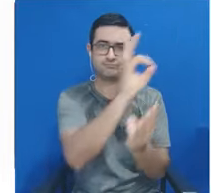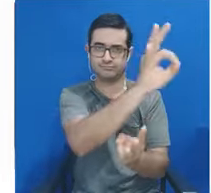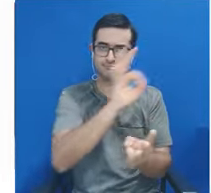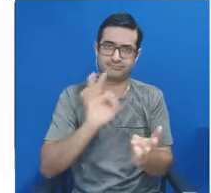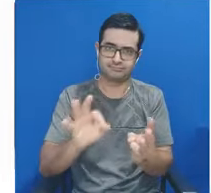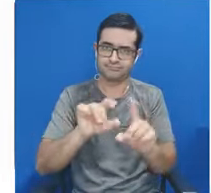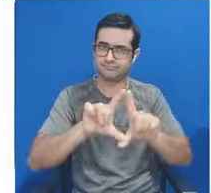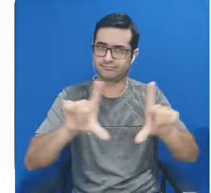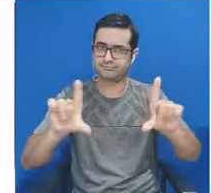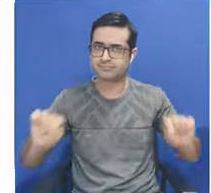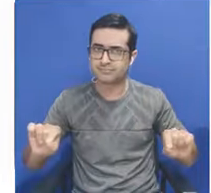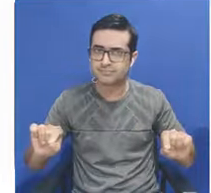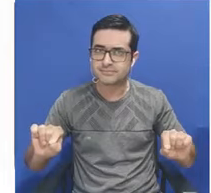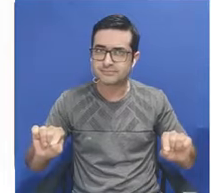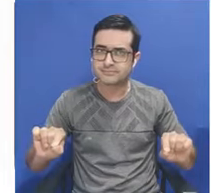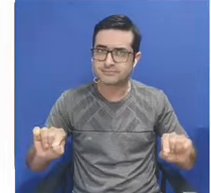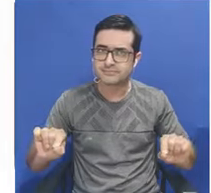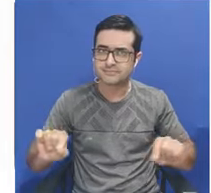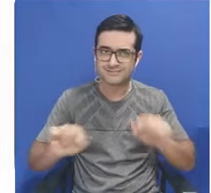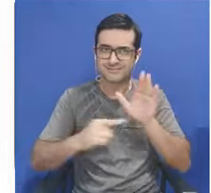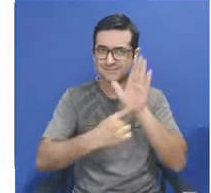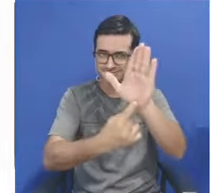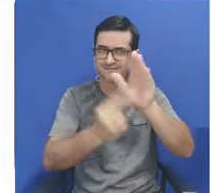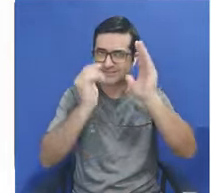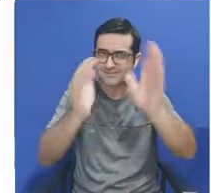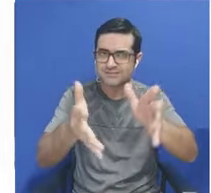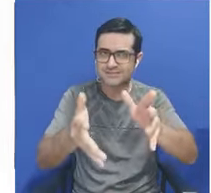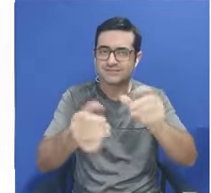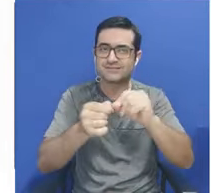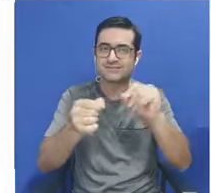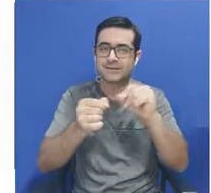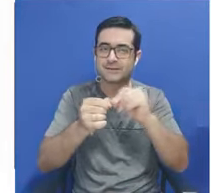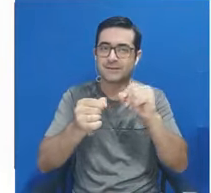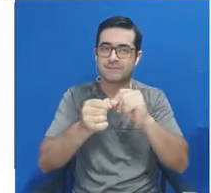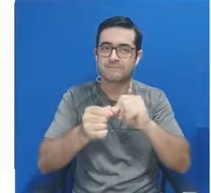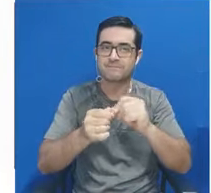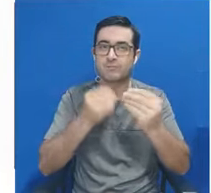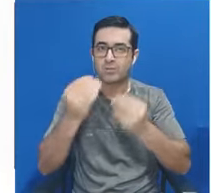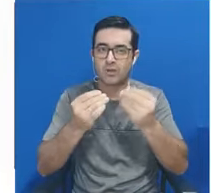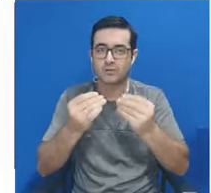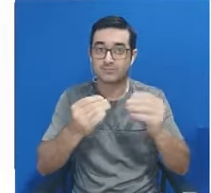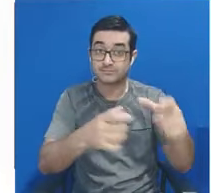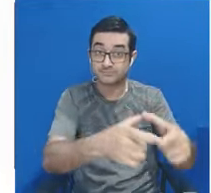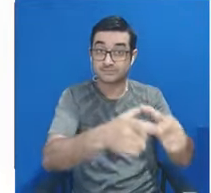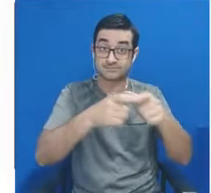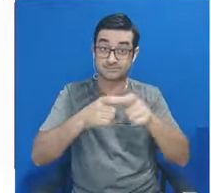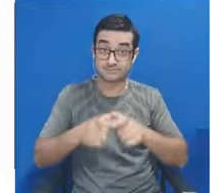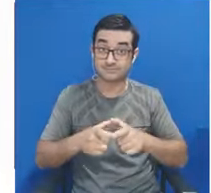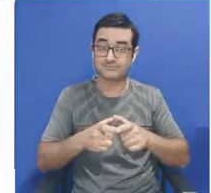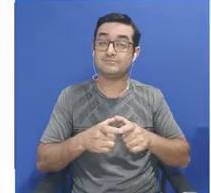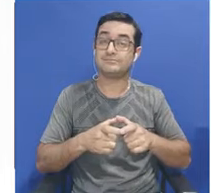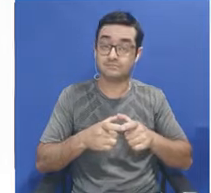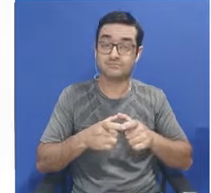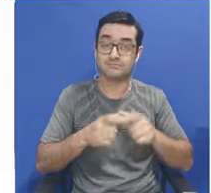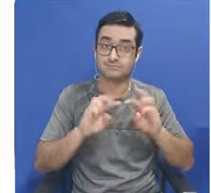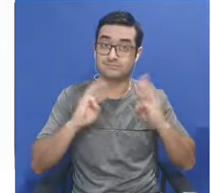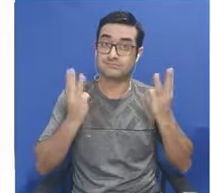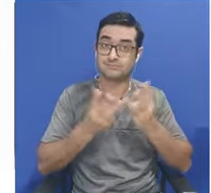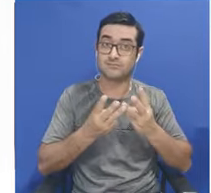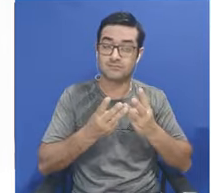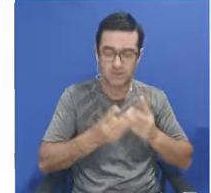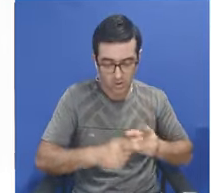peguei a minha amostra, uma determinada massa, e achei a massa de cada um. Eu divido a massa de cada um